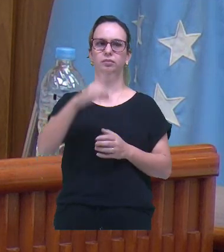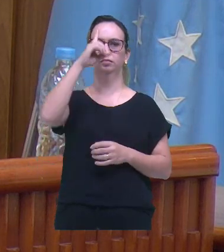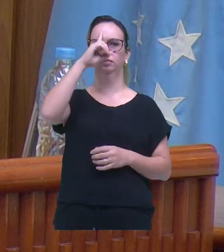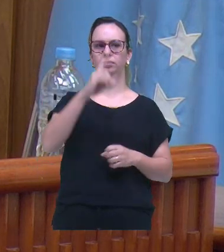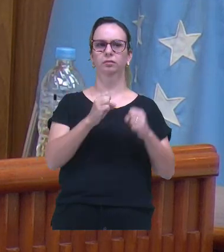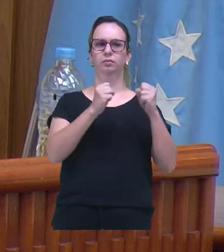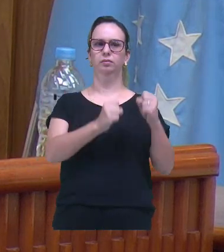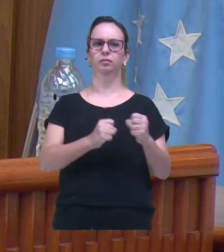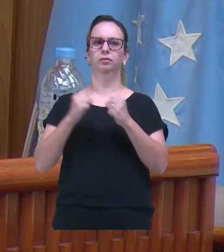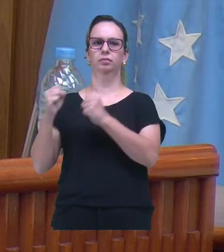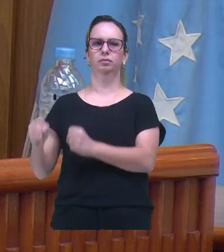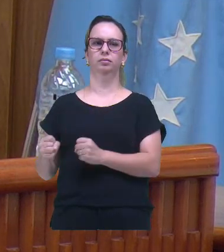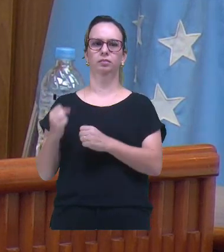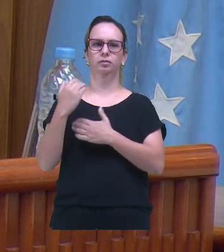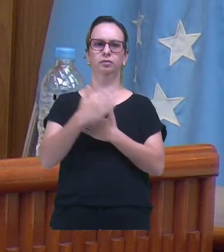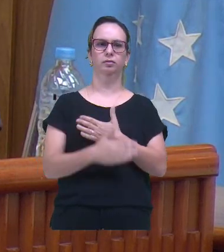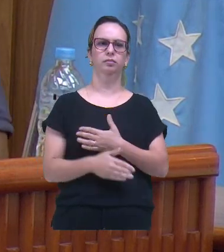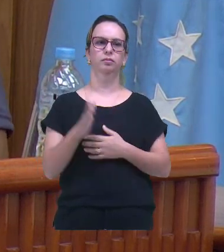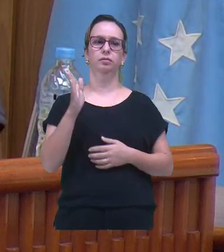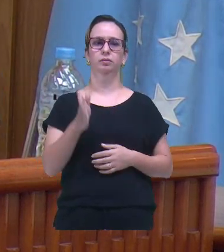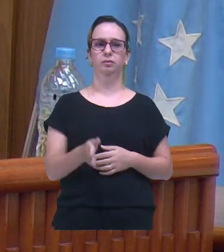já nomeados pelo cerimonial.